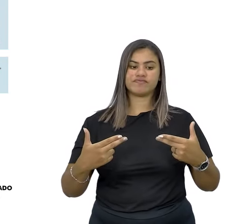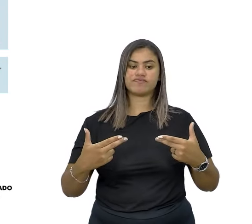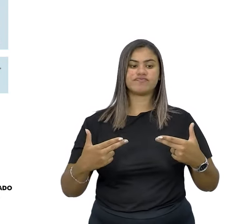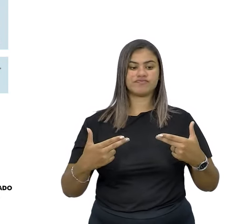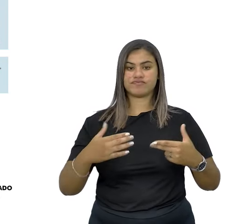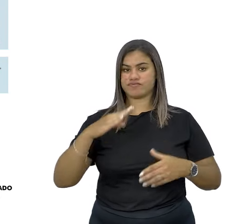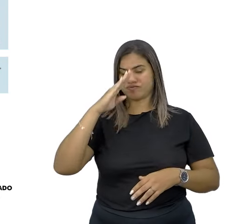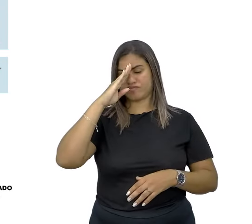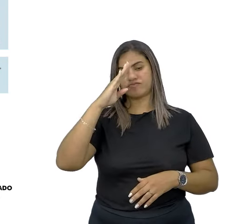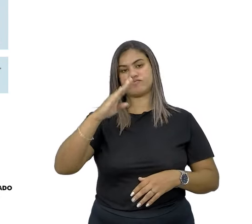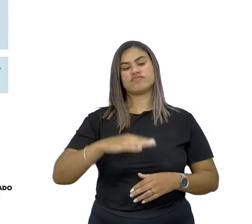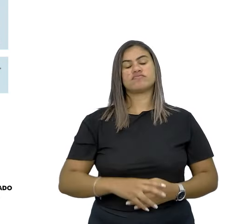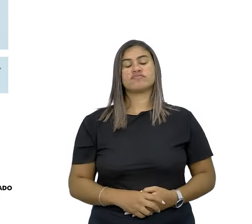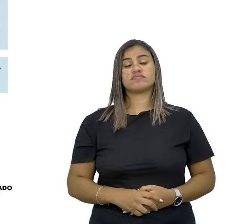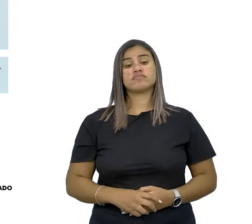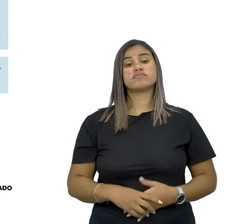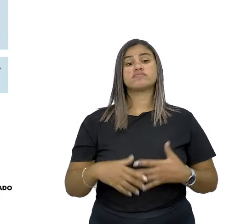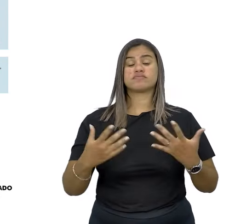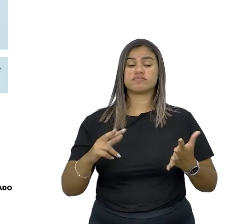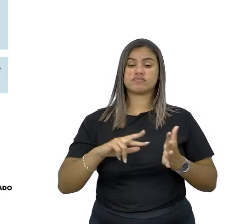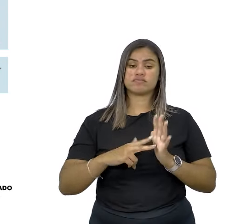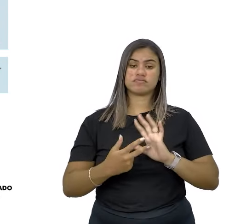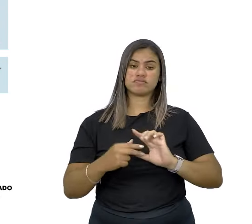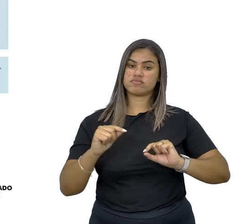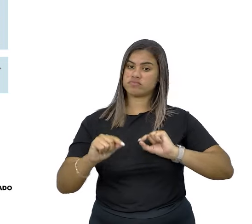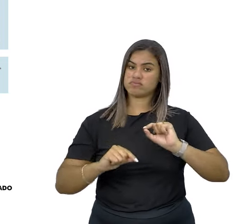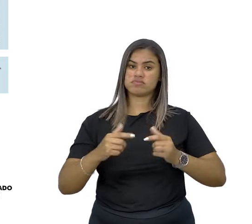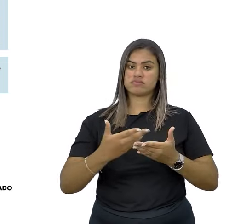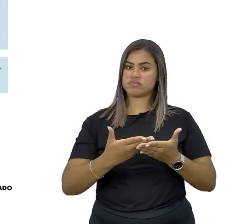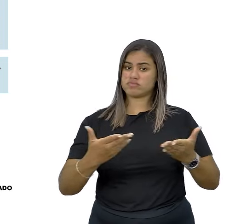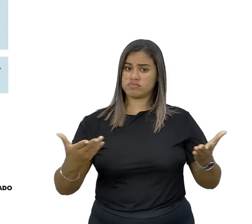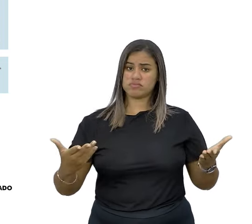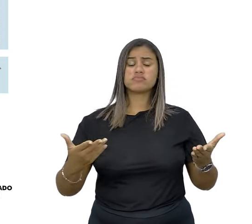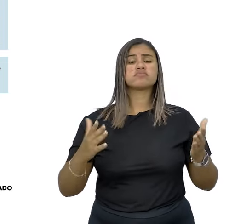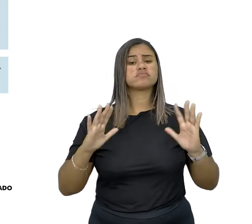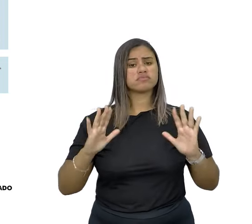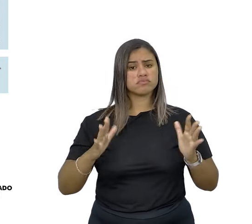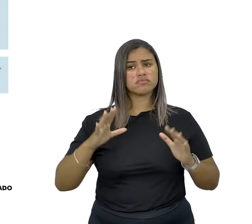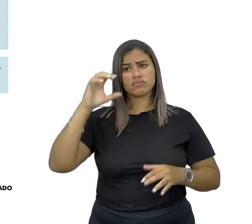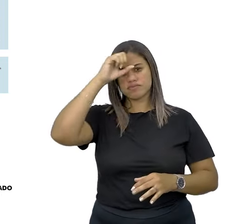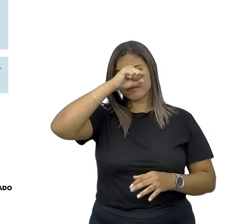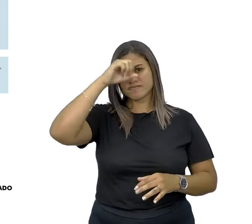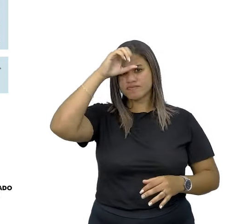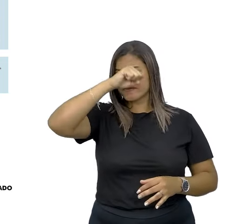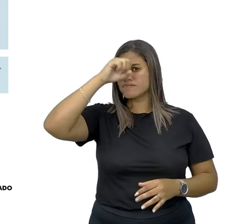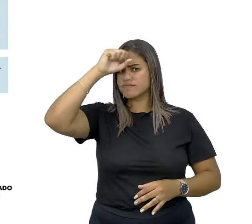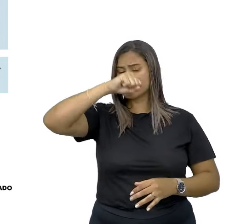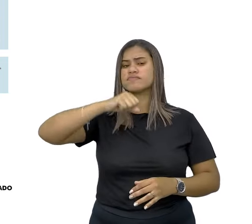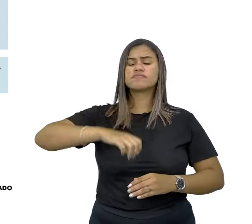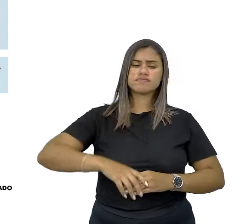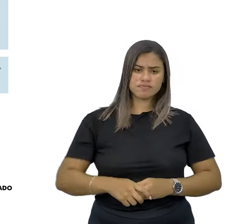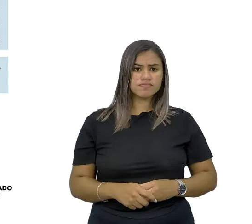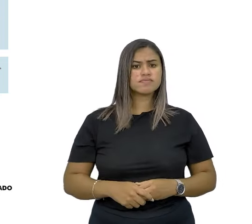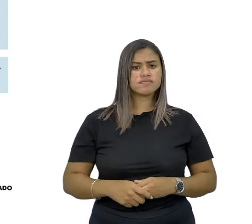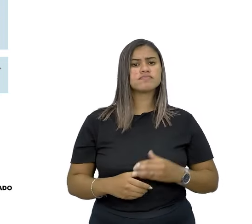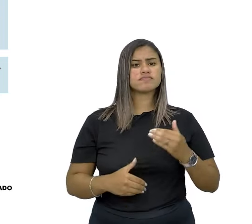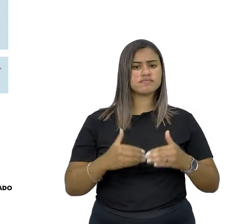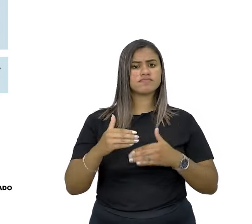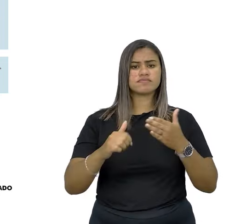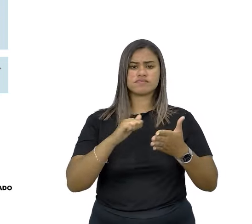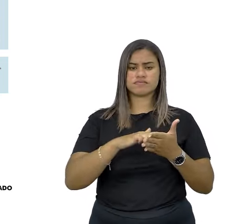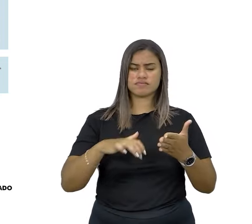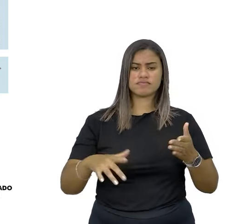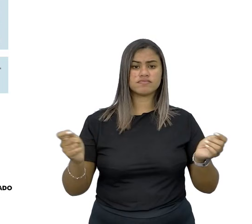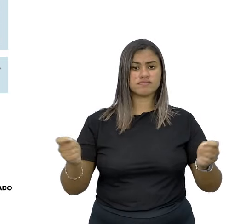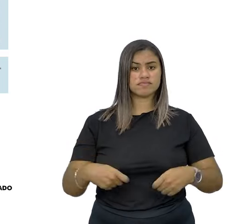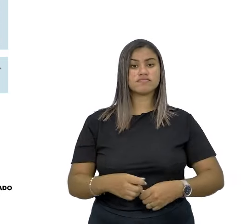Então, significa que, nesse processo, ele já está resgatando o que ele já viu nas aulas anteriores, para poder desenvolver a atividade